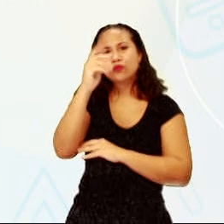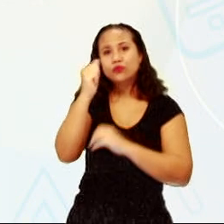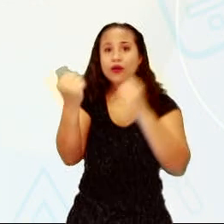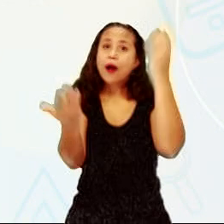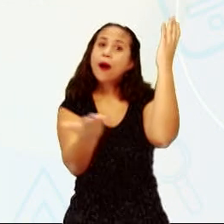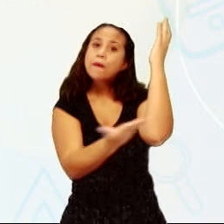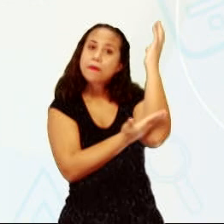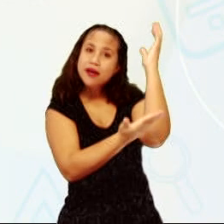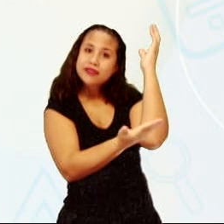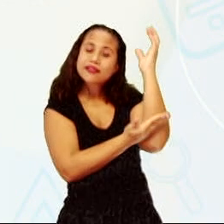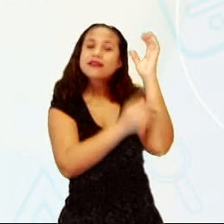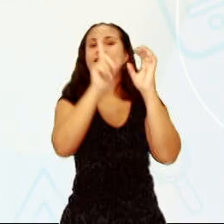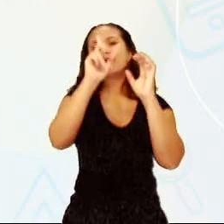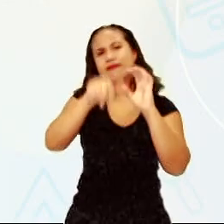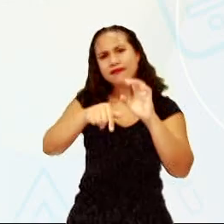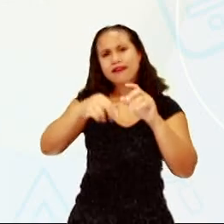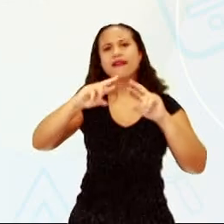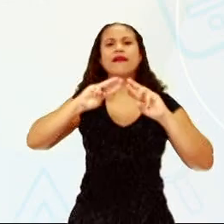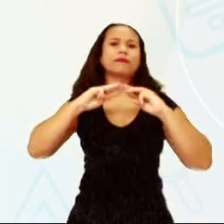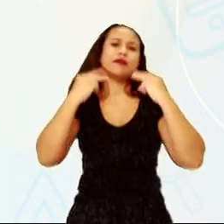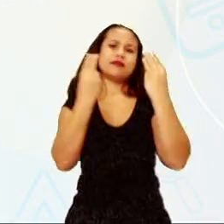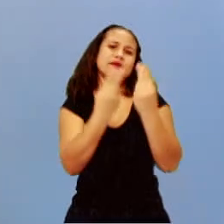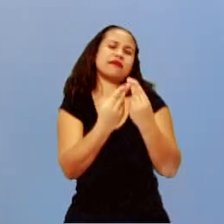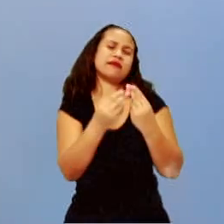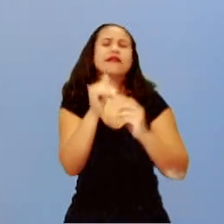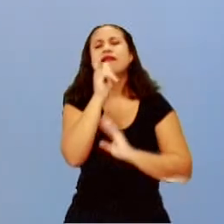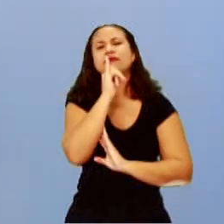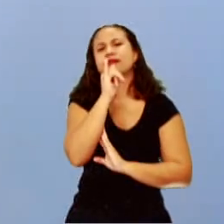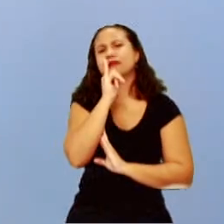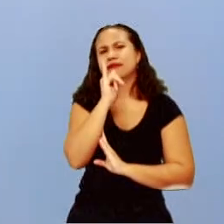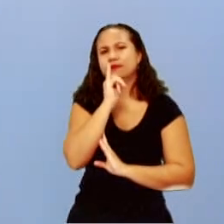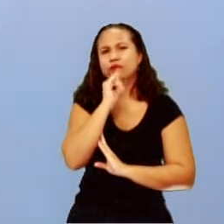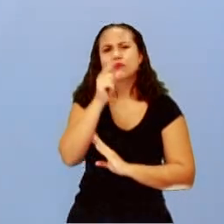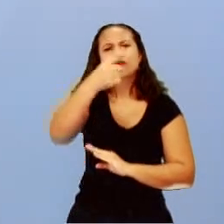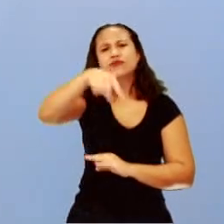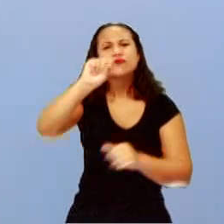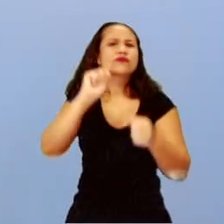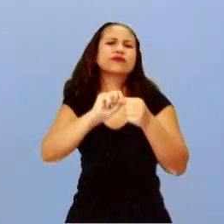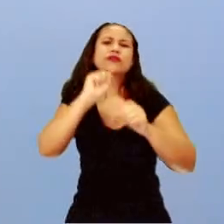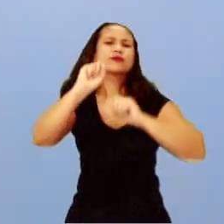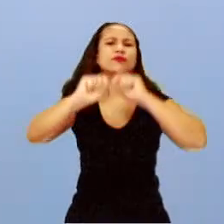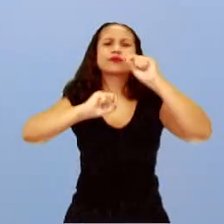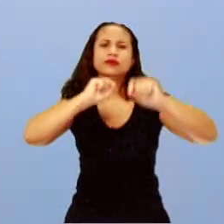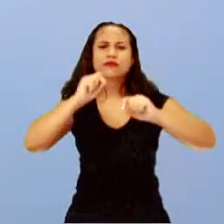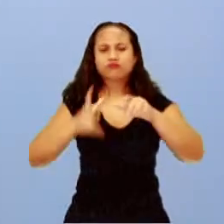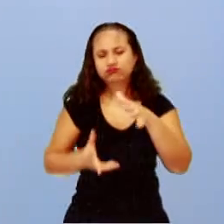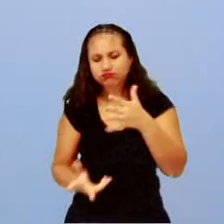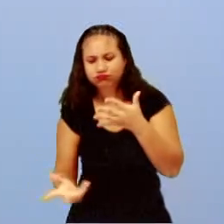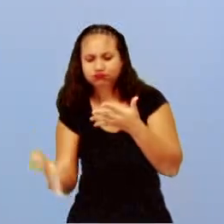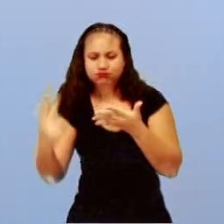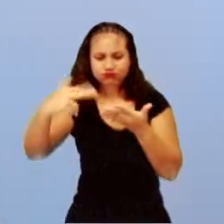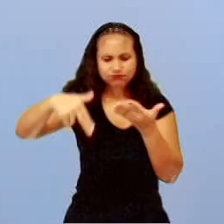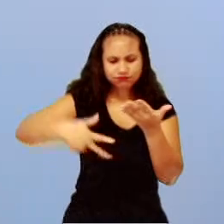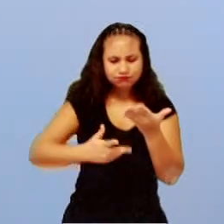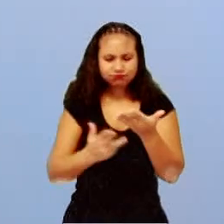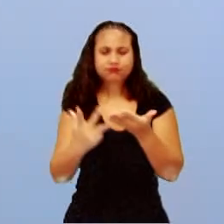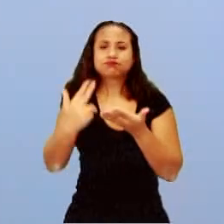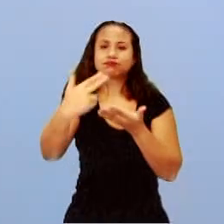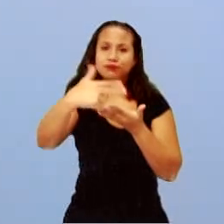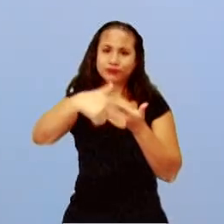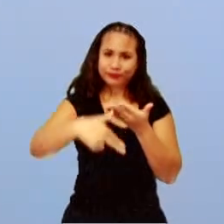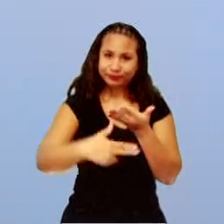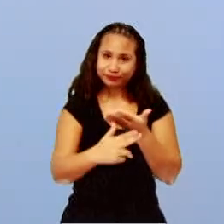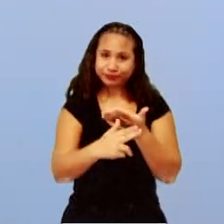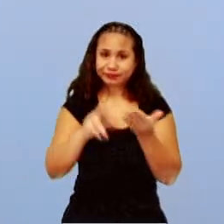é uma matéria. Isso são exemplos, tá, gente? O que é que vocês vão fazer? Vocês vão recortar, né,